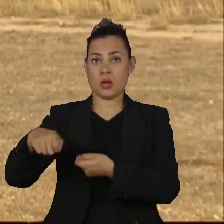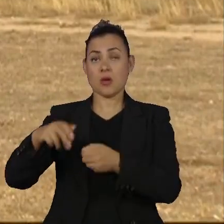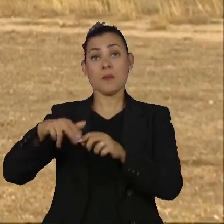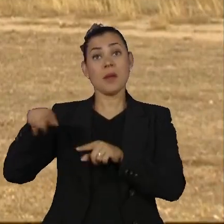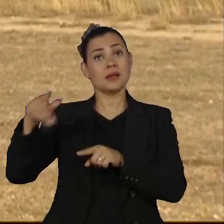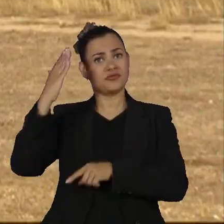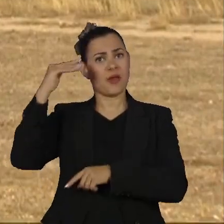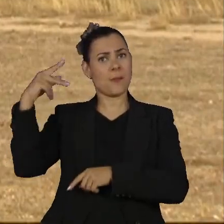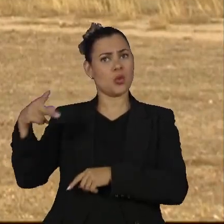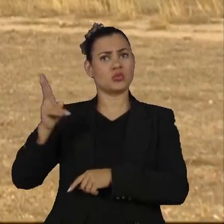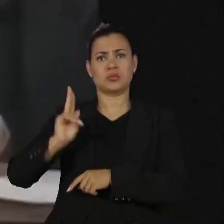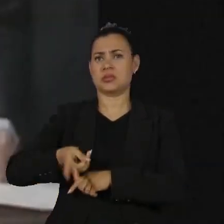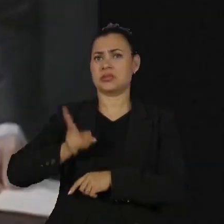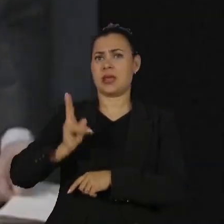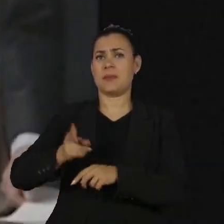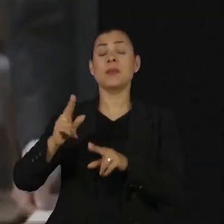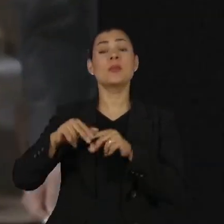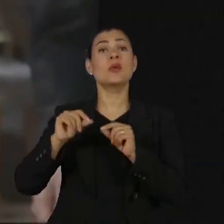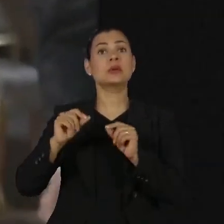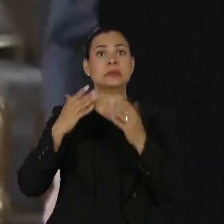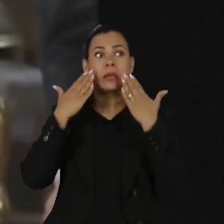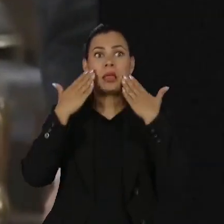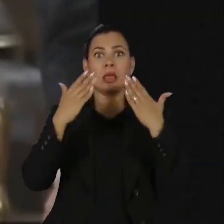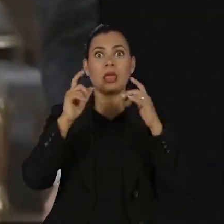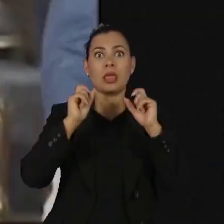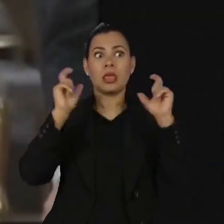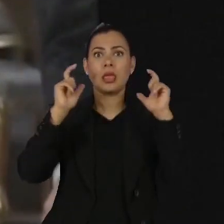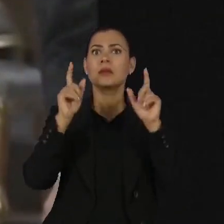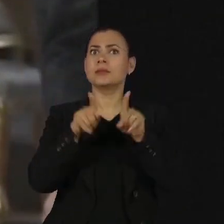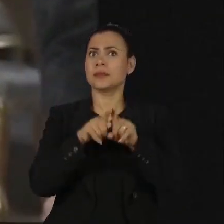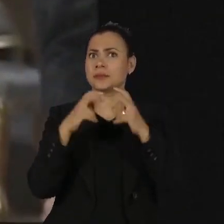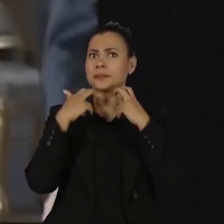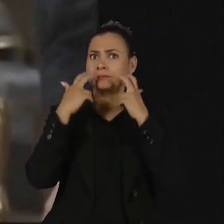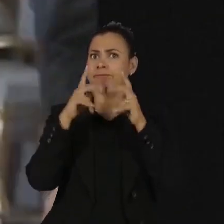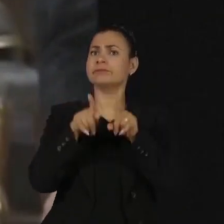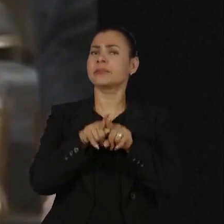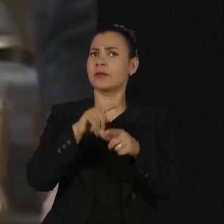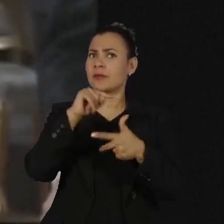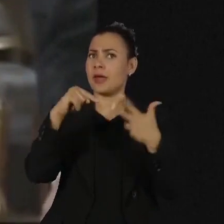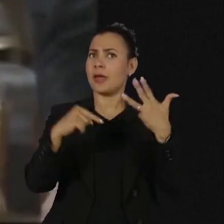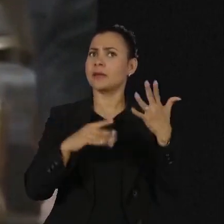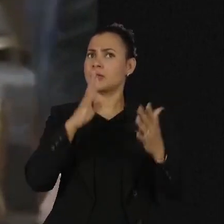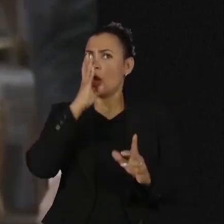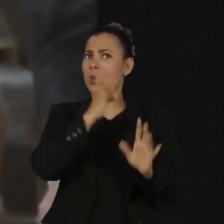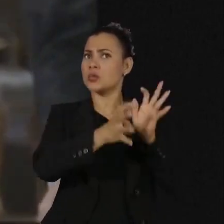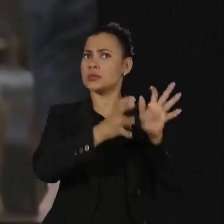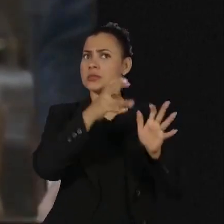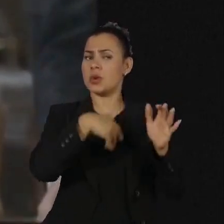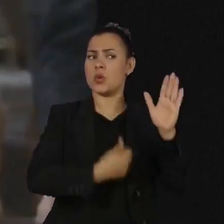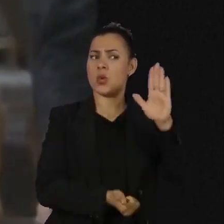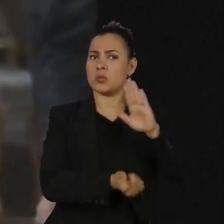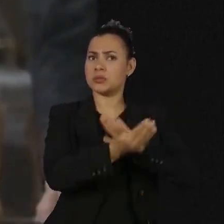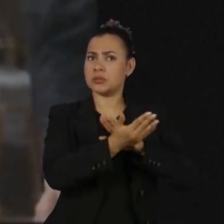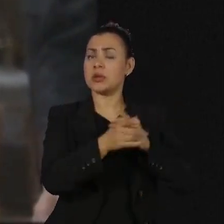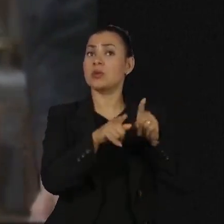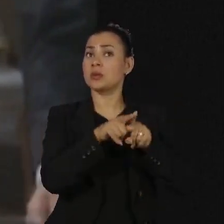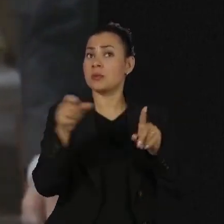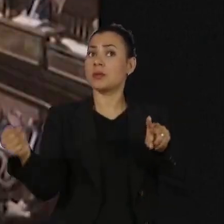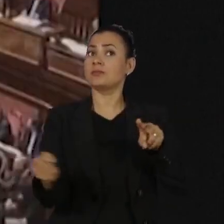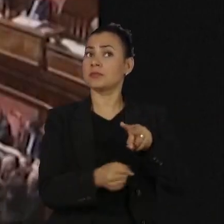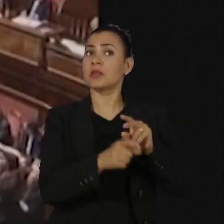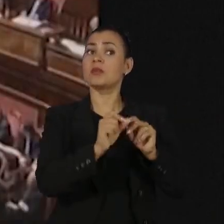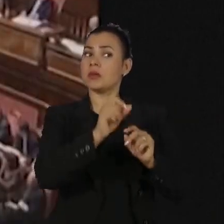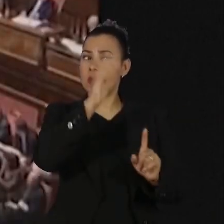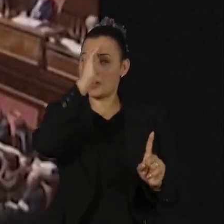popularidade sempre foi equivalente aos escândalos enfrentou várias acusações de corrupção e foi condenado por